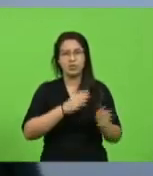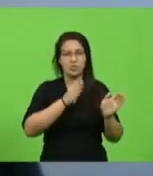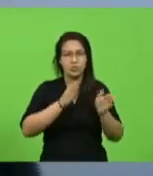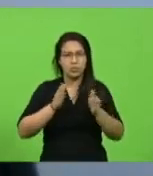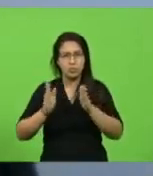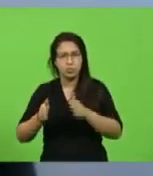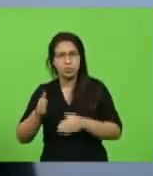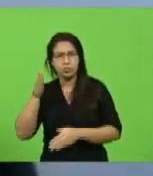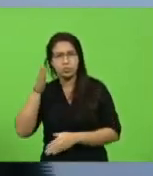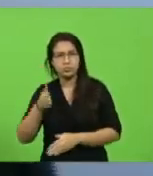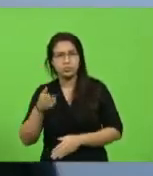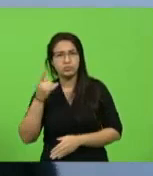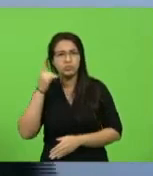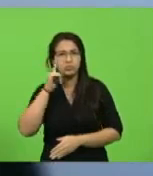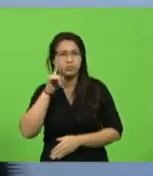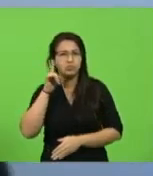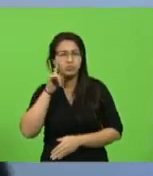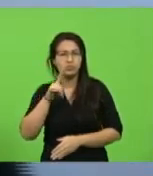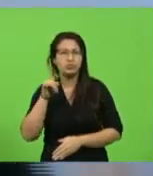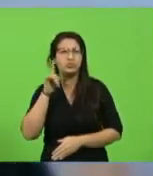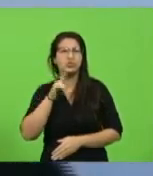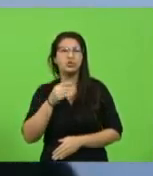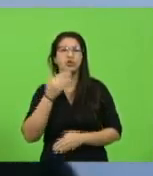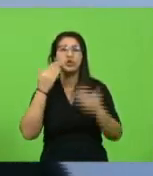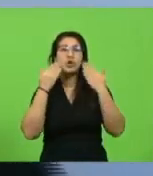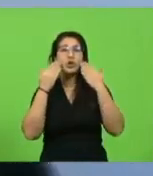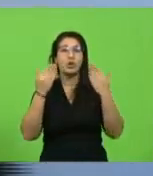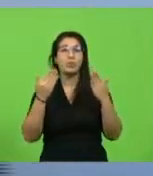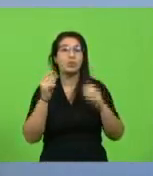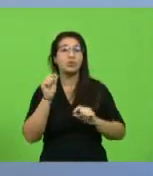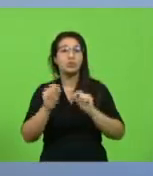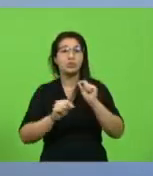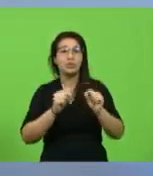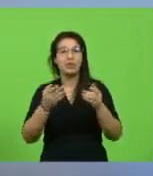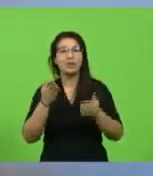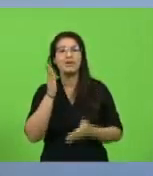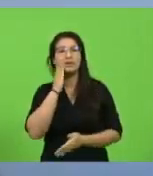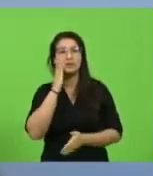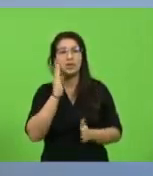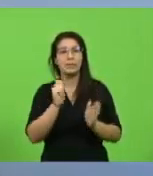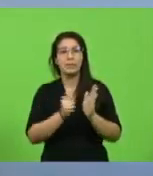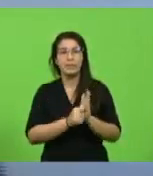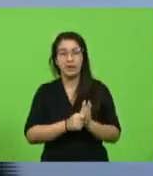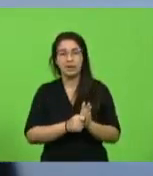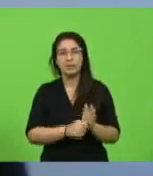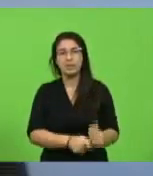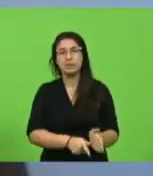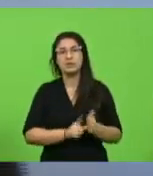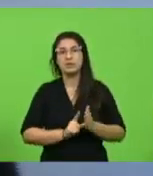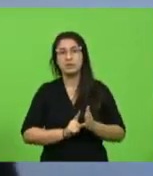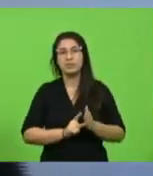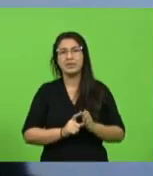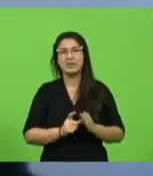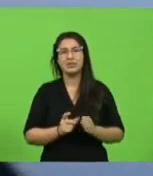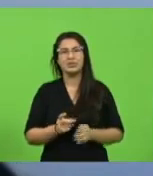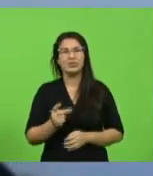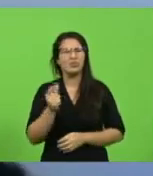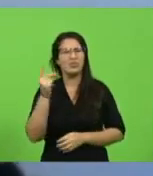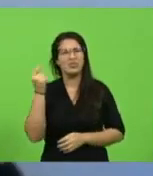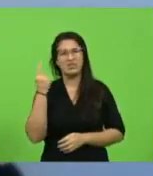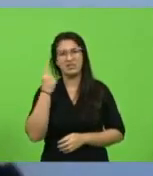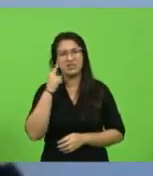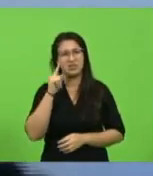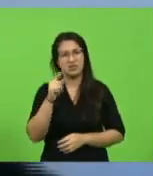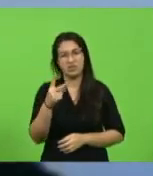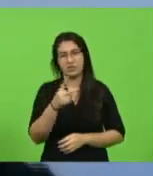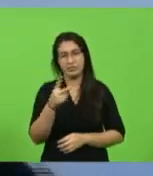portanto, revelam o que é inegável. O governador já sabia do pagamento antecipado para a compra dos respiradores muito antes do dia 22 do